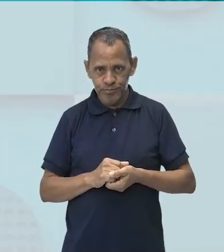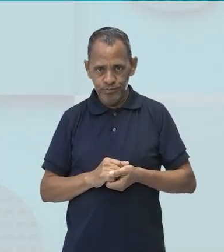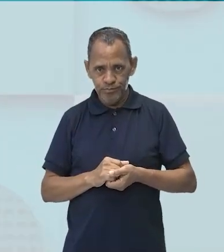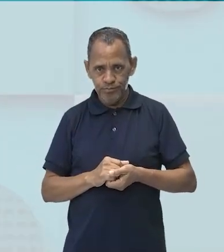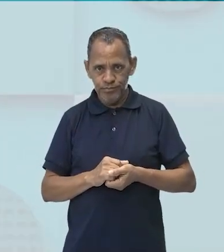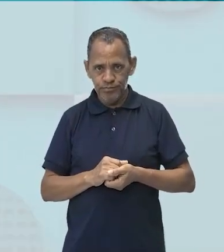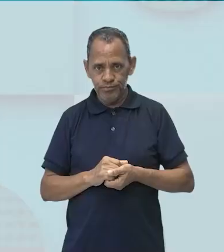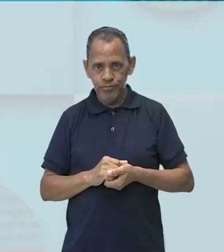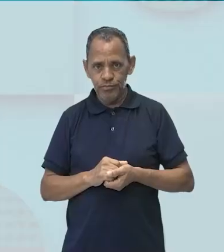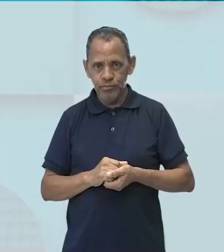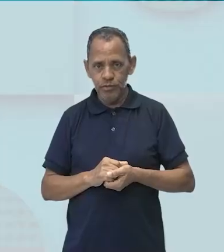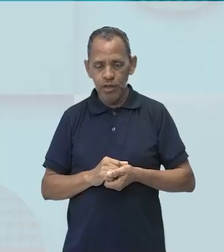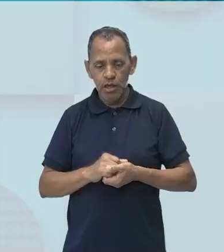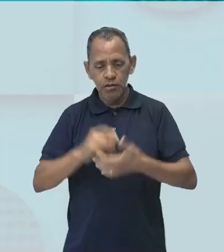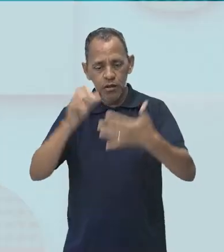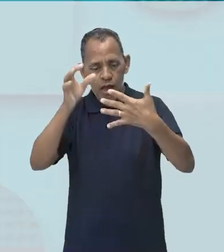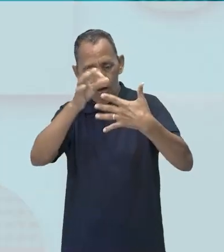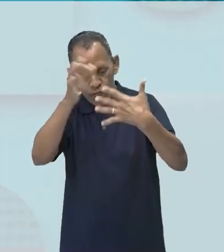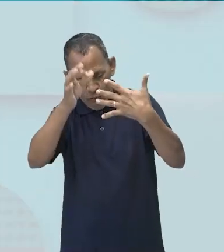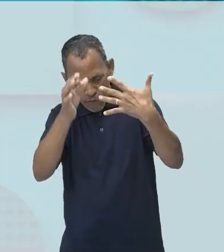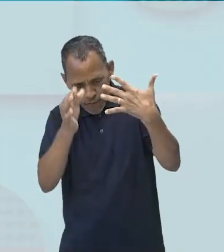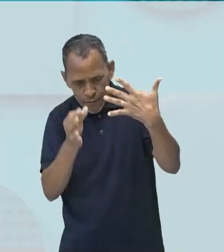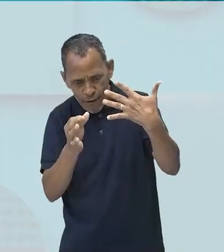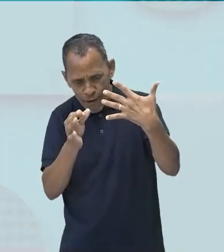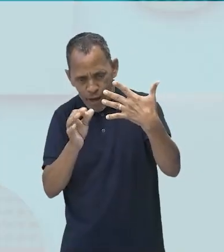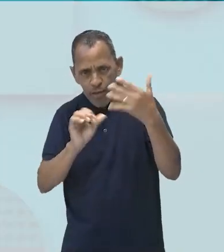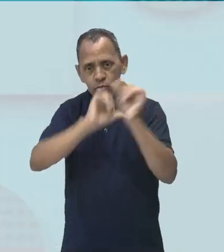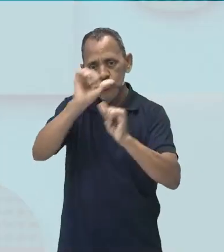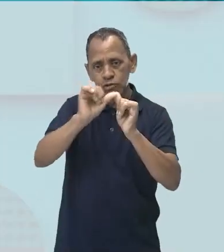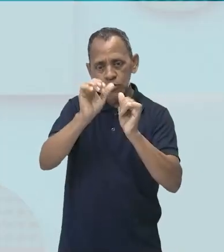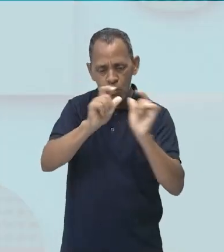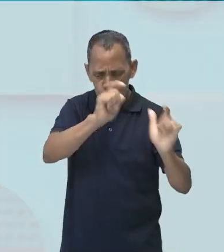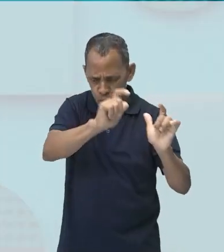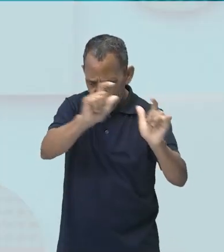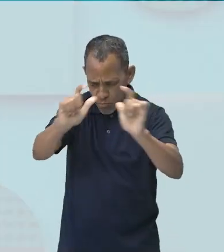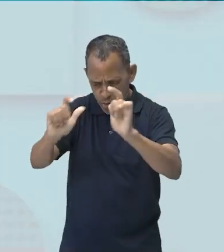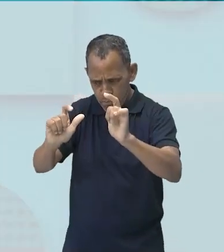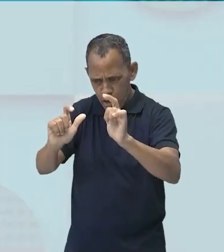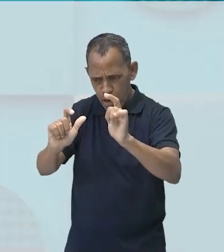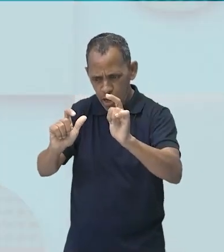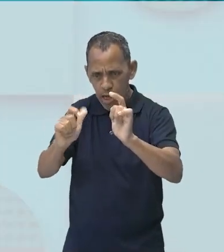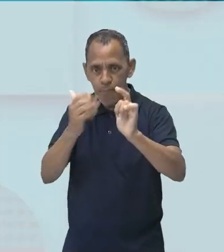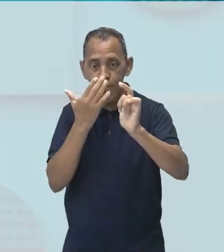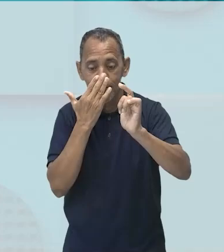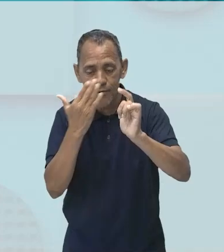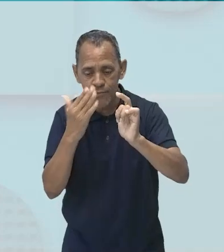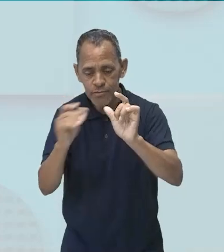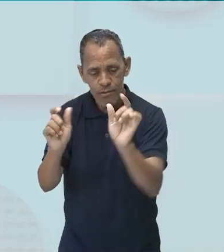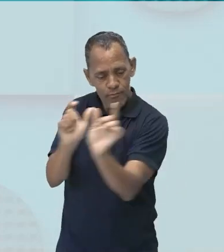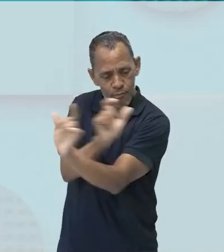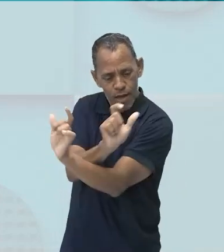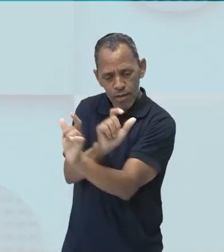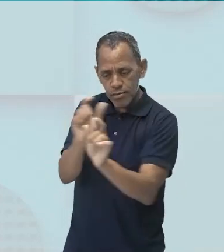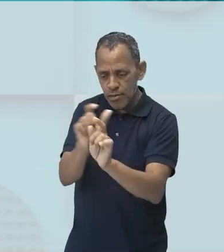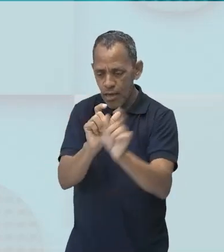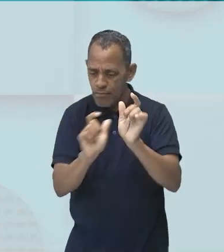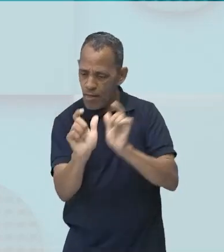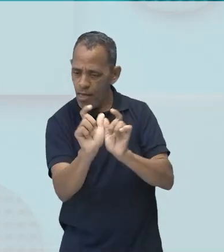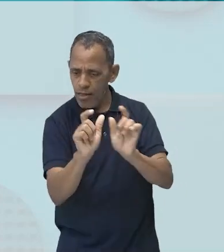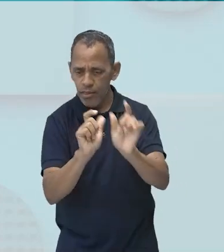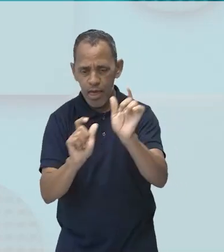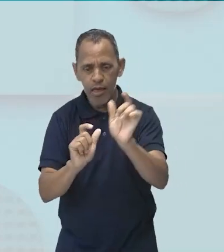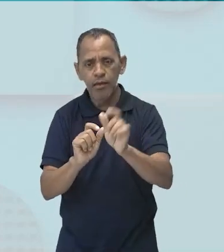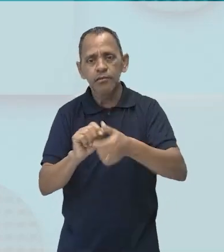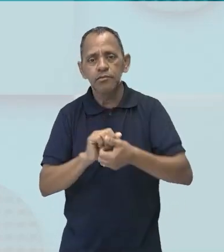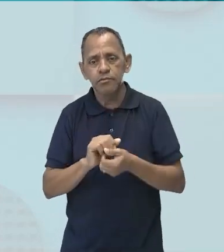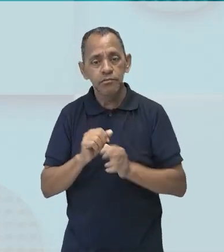período. Eles fragmentavam e mudavam de posição e colocavam a parte na costa, na frente, e assim eles